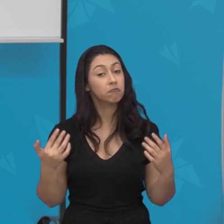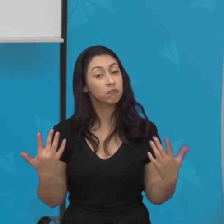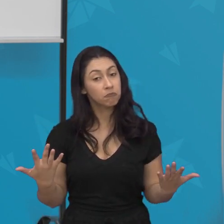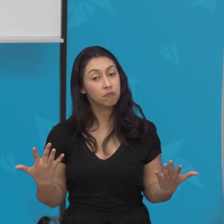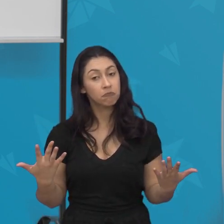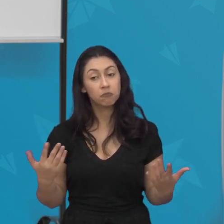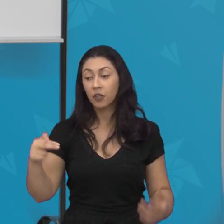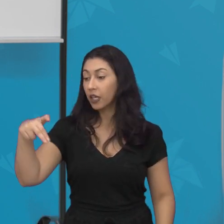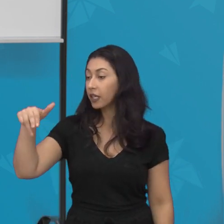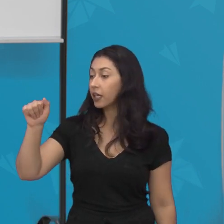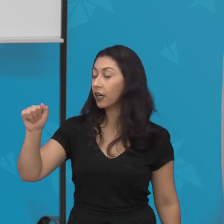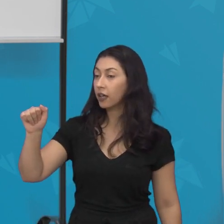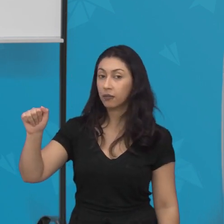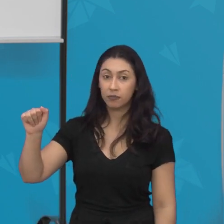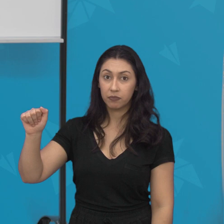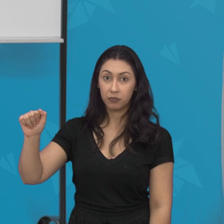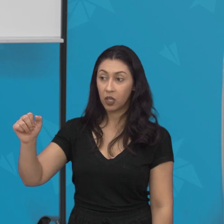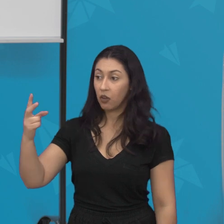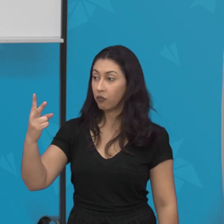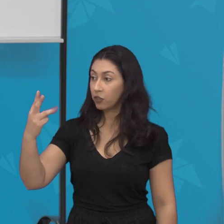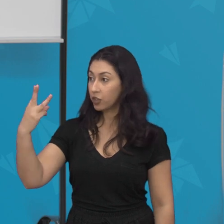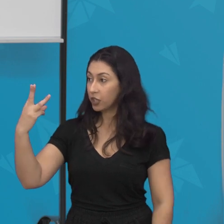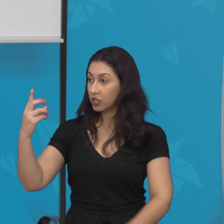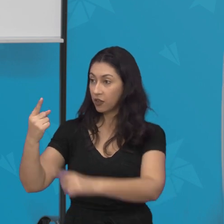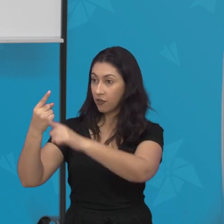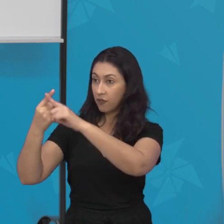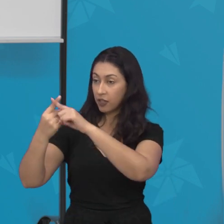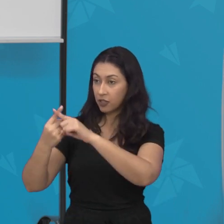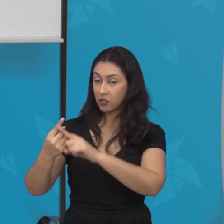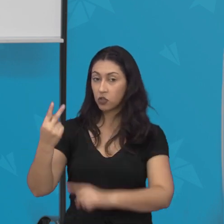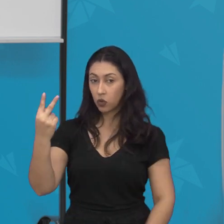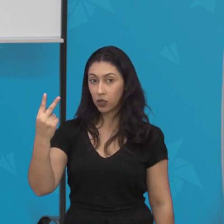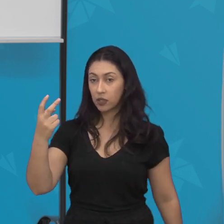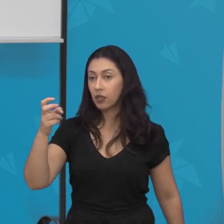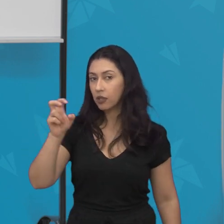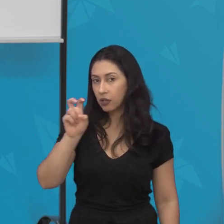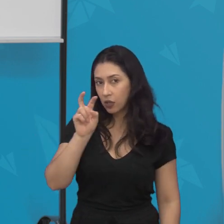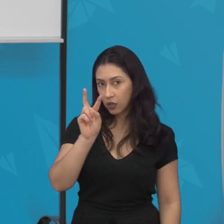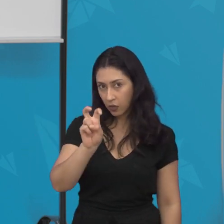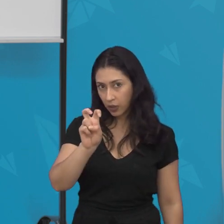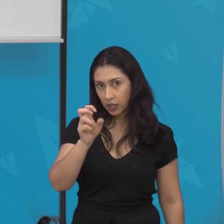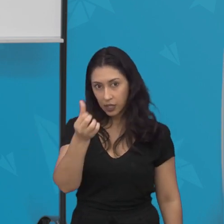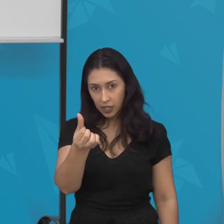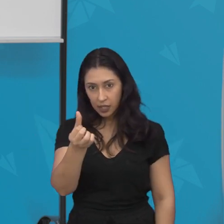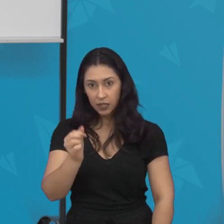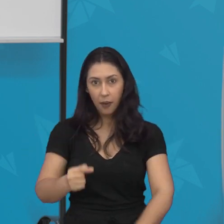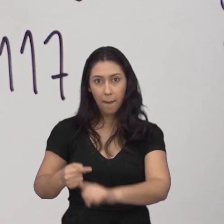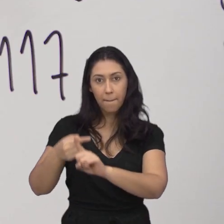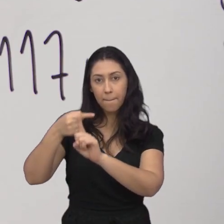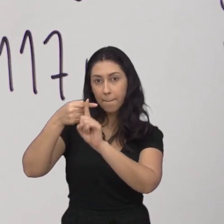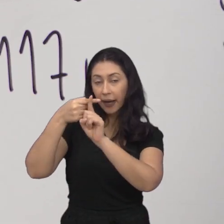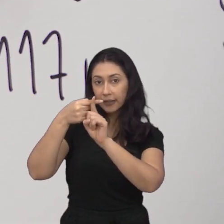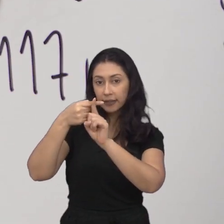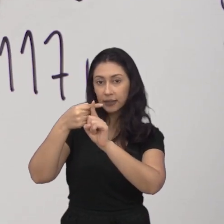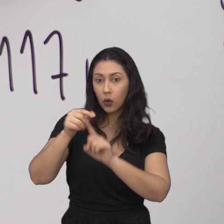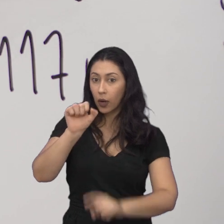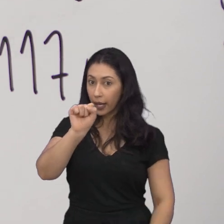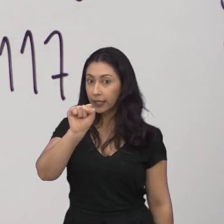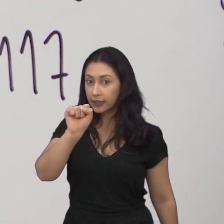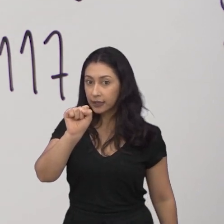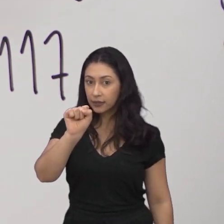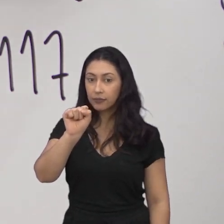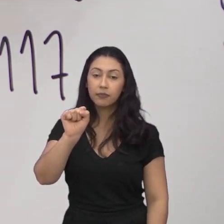Então, a gente vai calcular ali Na, 23 mais 23, 56. Mais o enxofre ali, 78, tudo bem? Como a gente temos